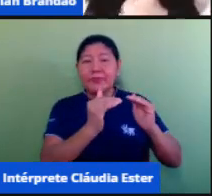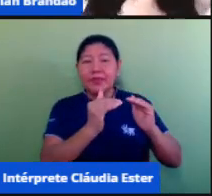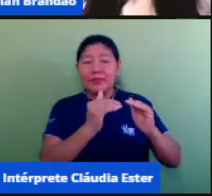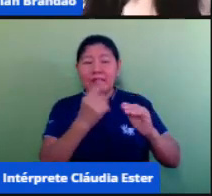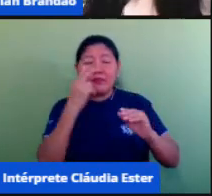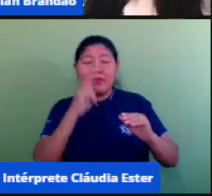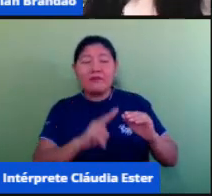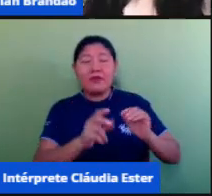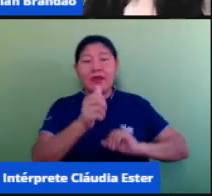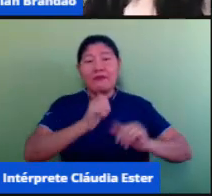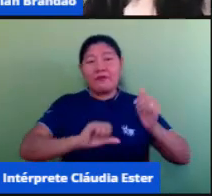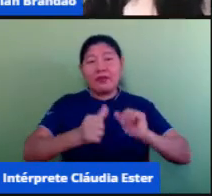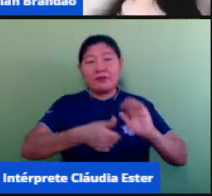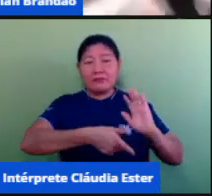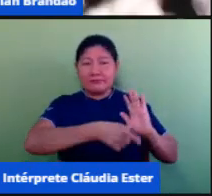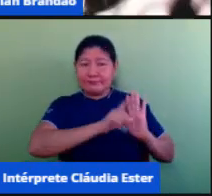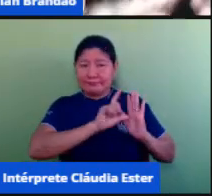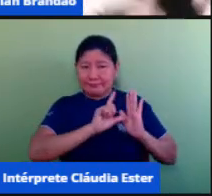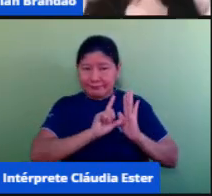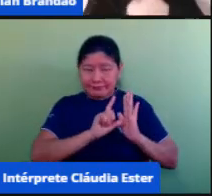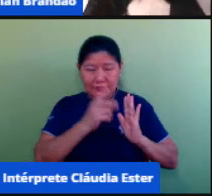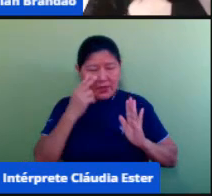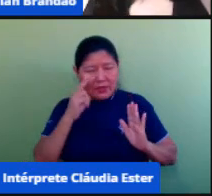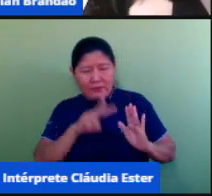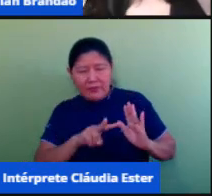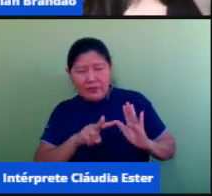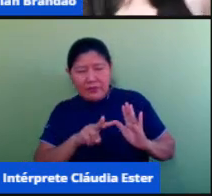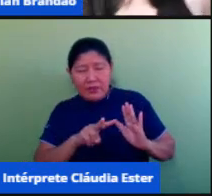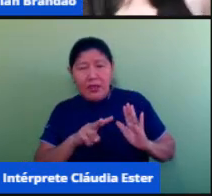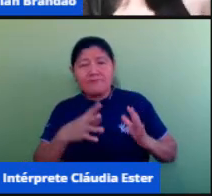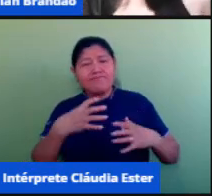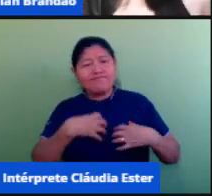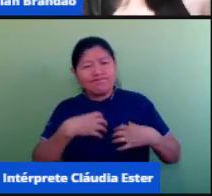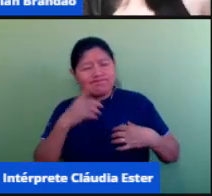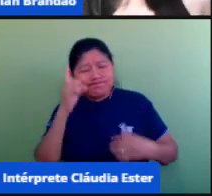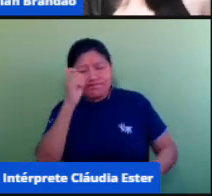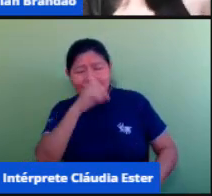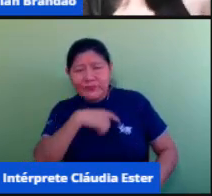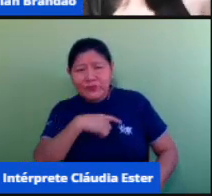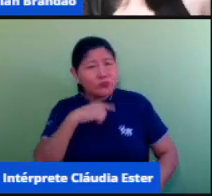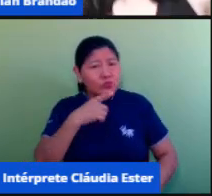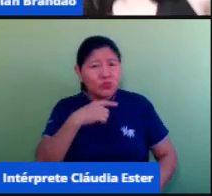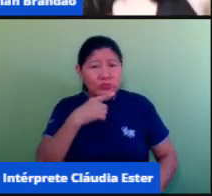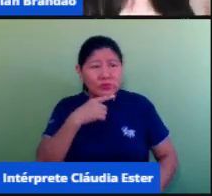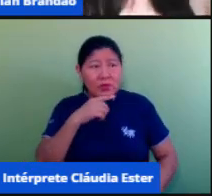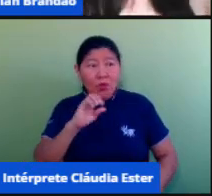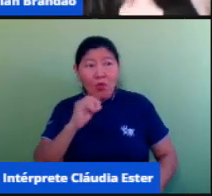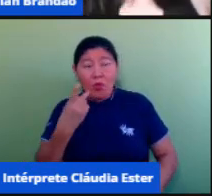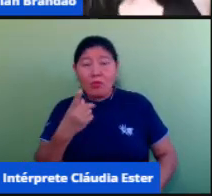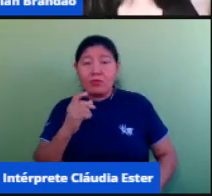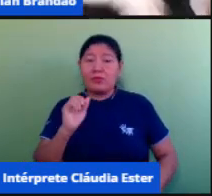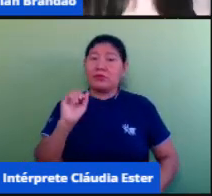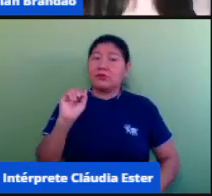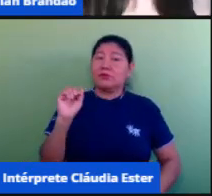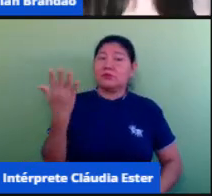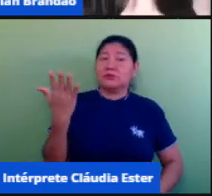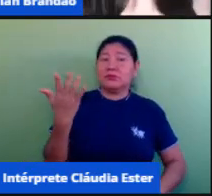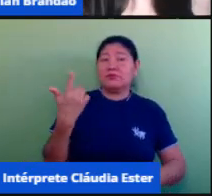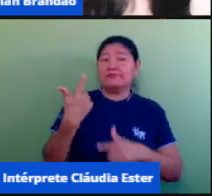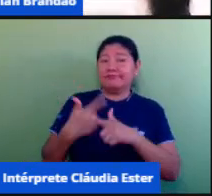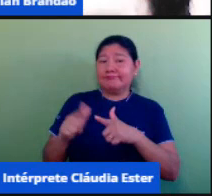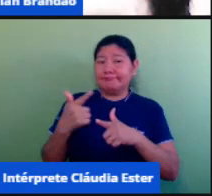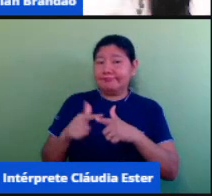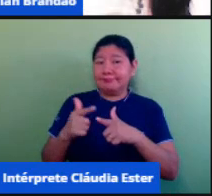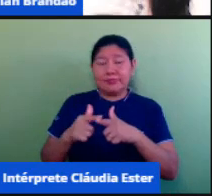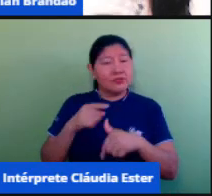aluno teve dificuldades ou se teve alguma outra situação que fez com que o aluno não desenvolvesse de